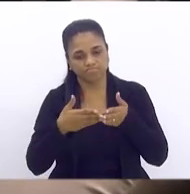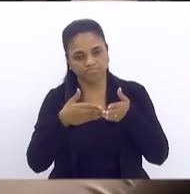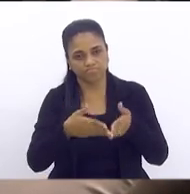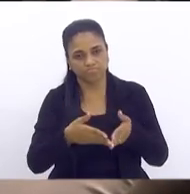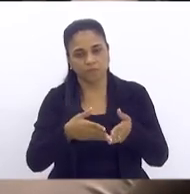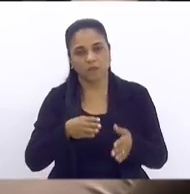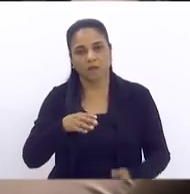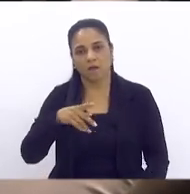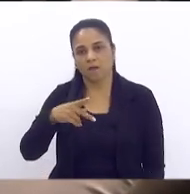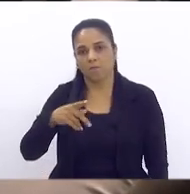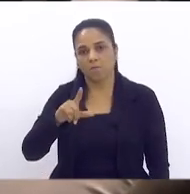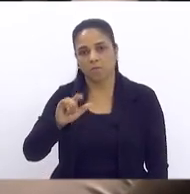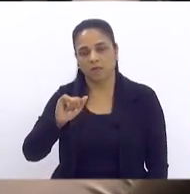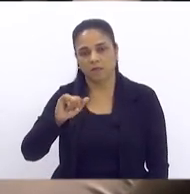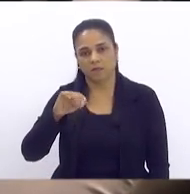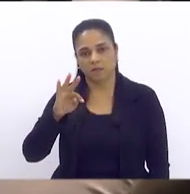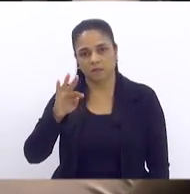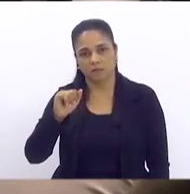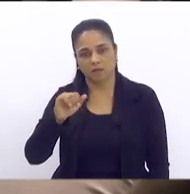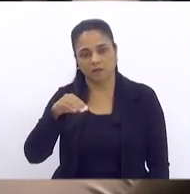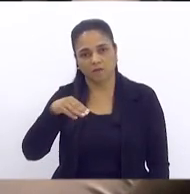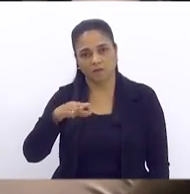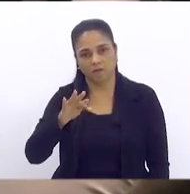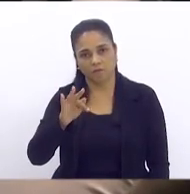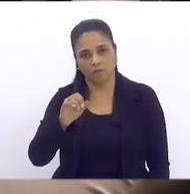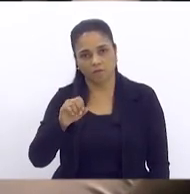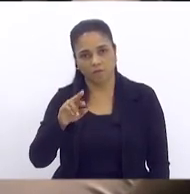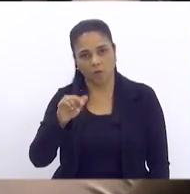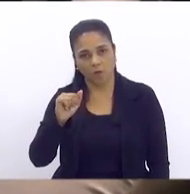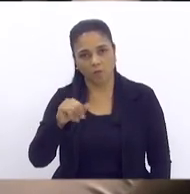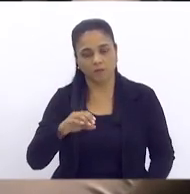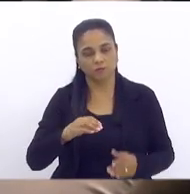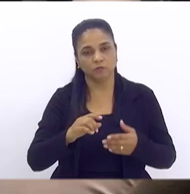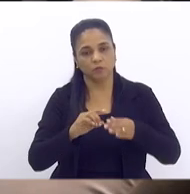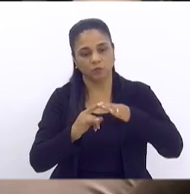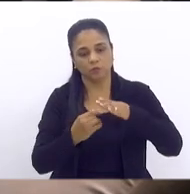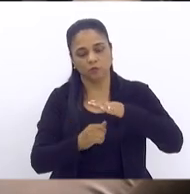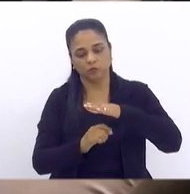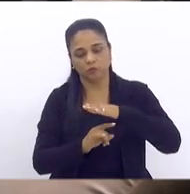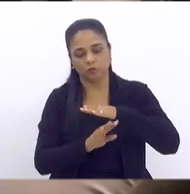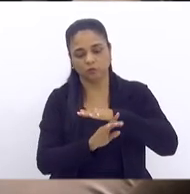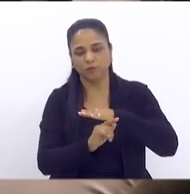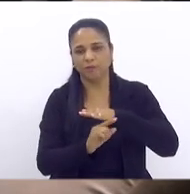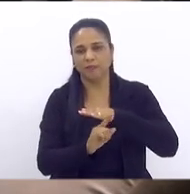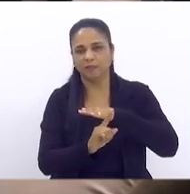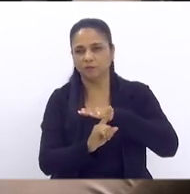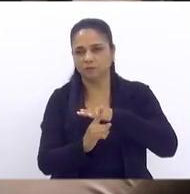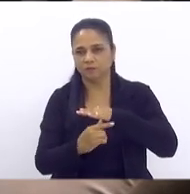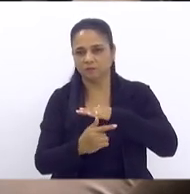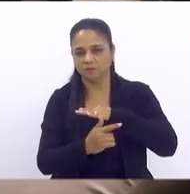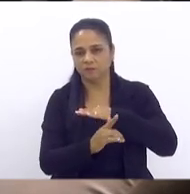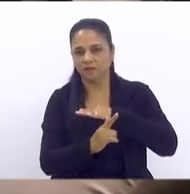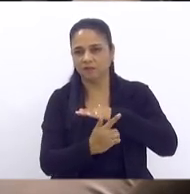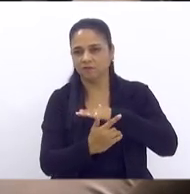plataformas, sistemas submarinos ou sistemas desassociados. E quando